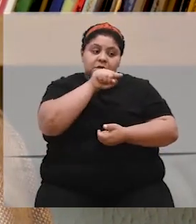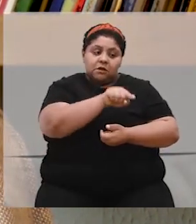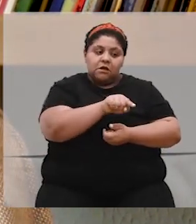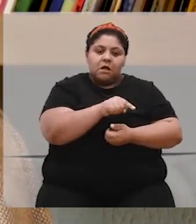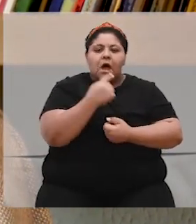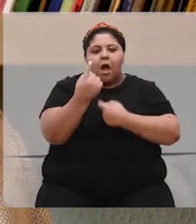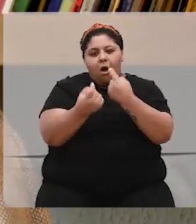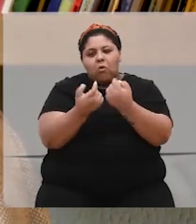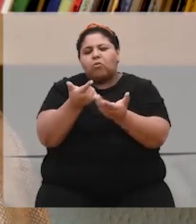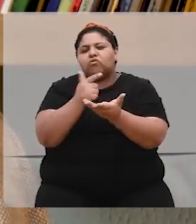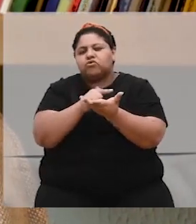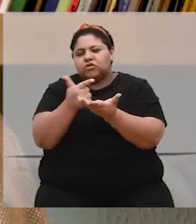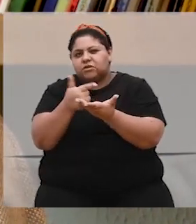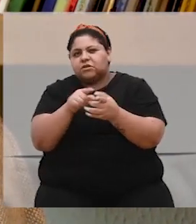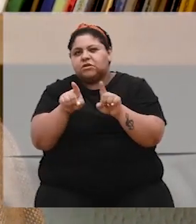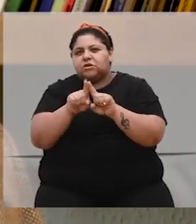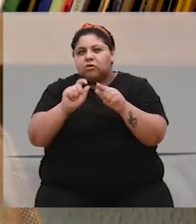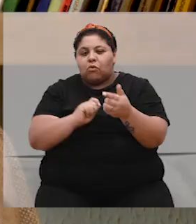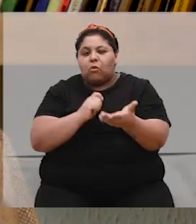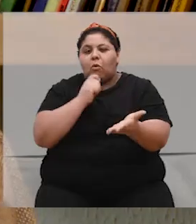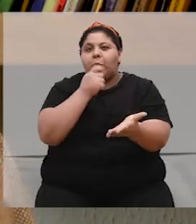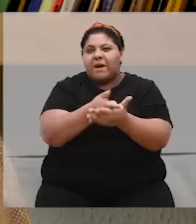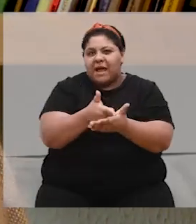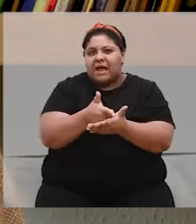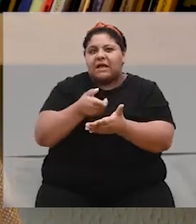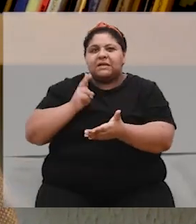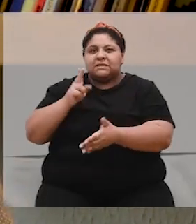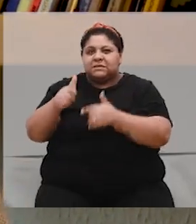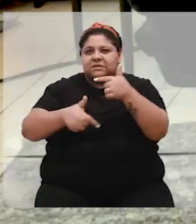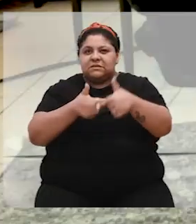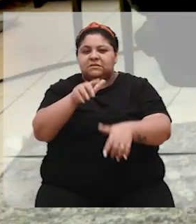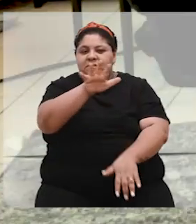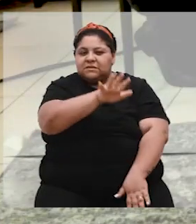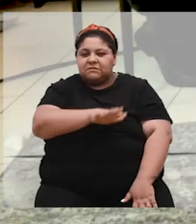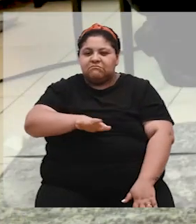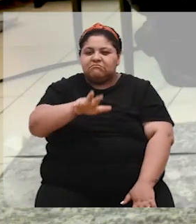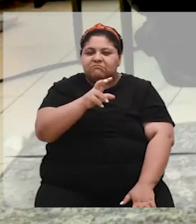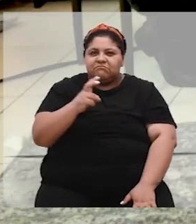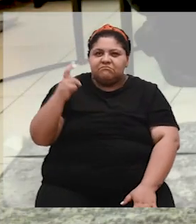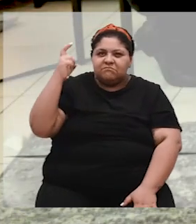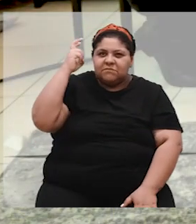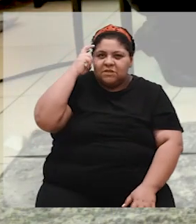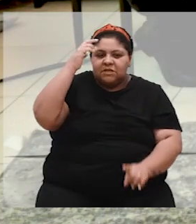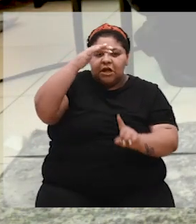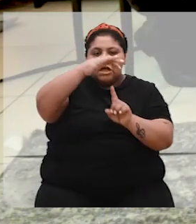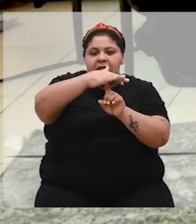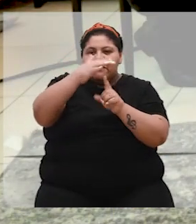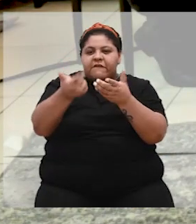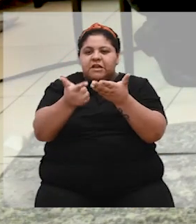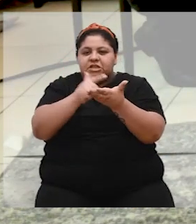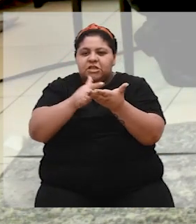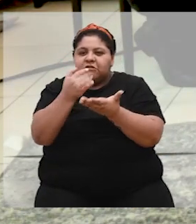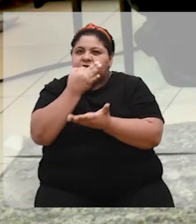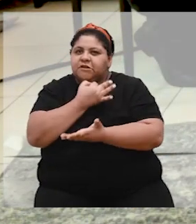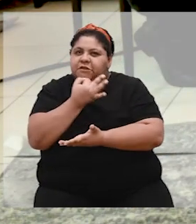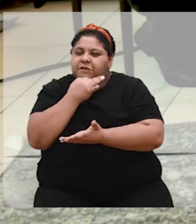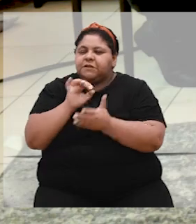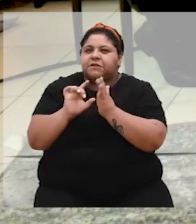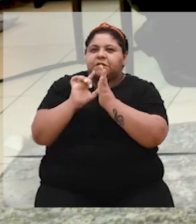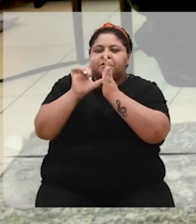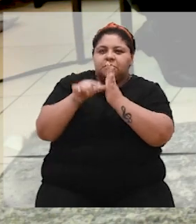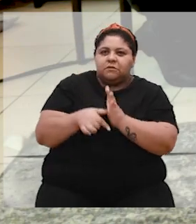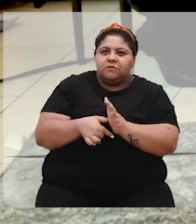daí, parte de comprar, né? Eu sempre trabalhei na área da cultura, então nas feiras de livros de Caxias do Sul